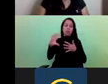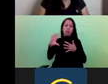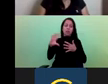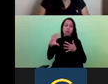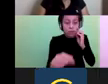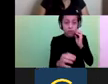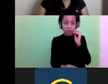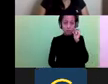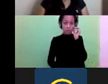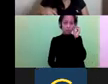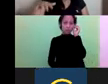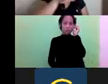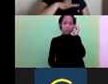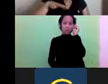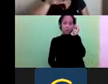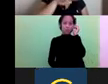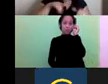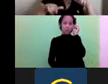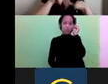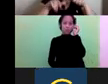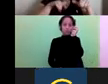No mercado de trabalho, participando